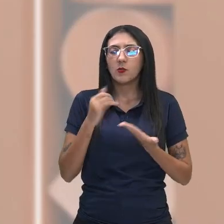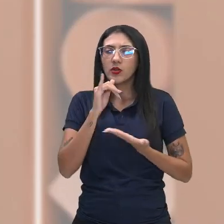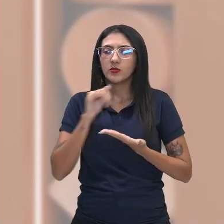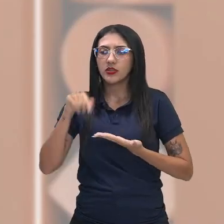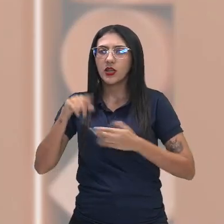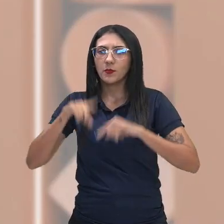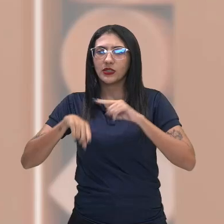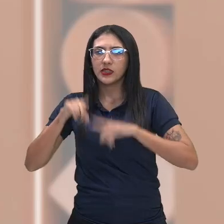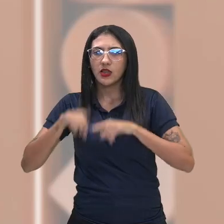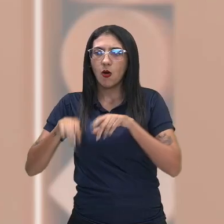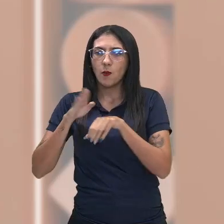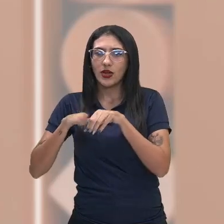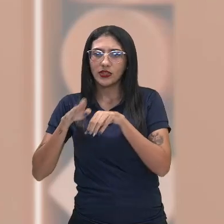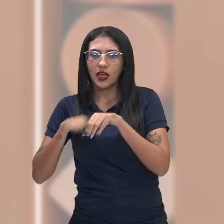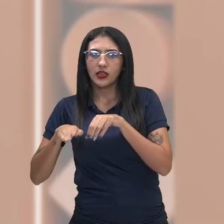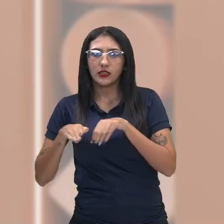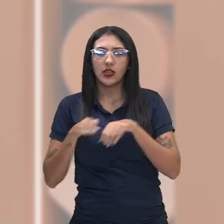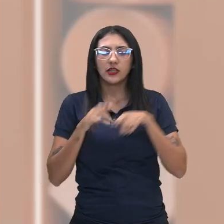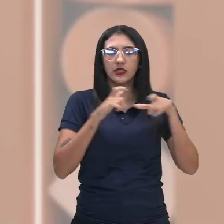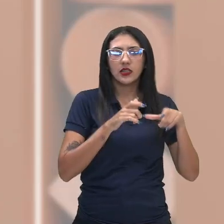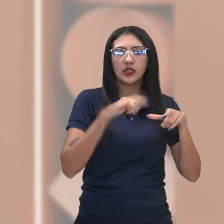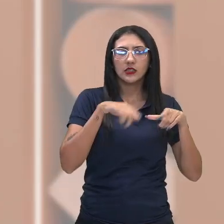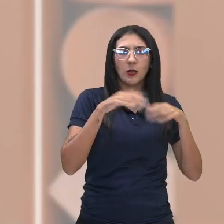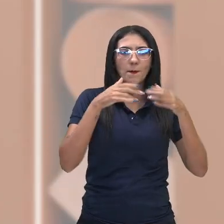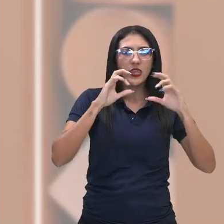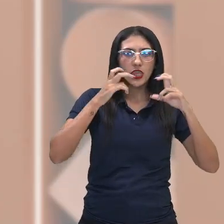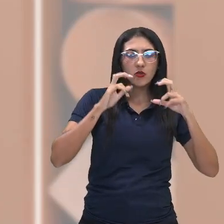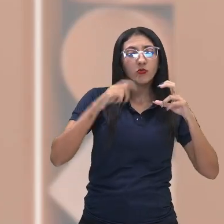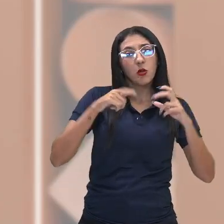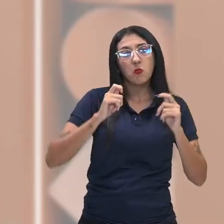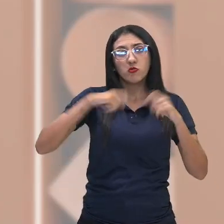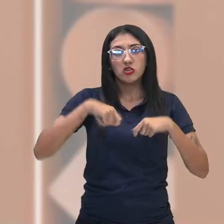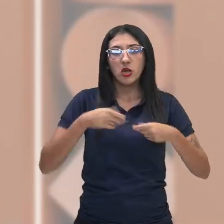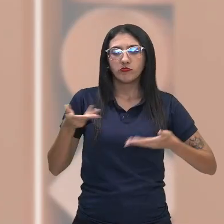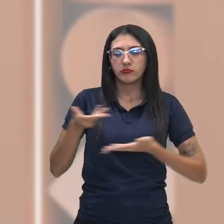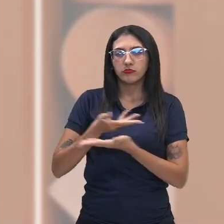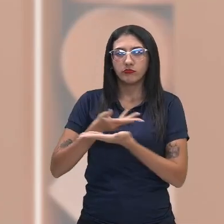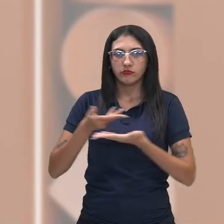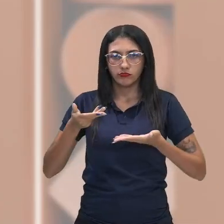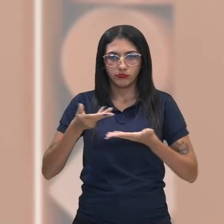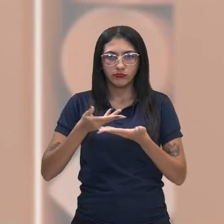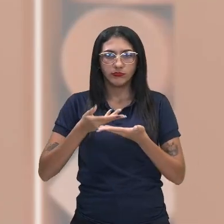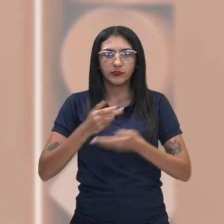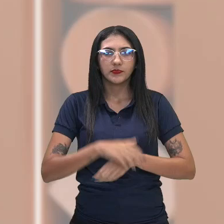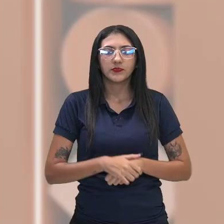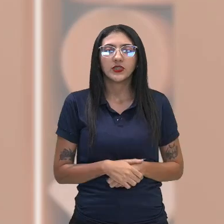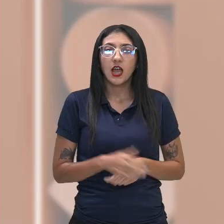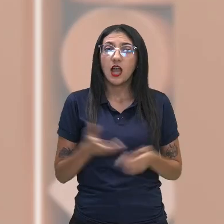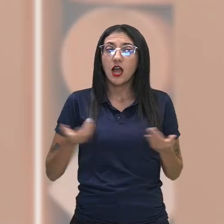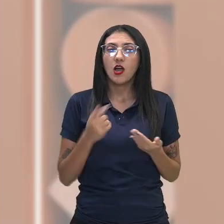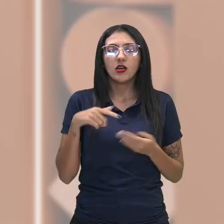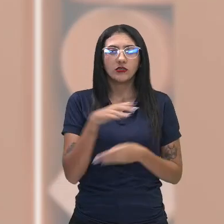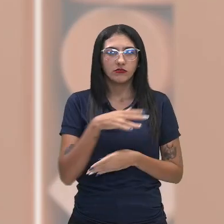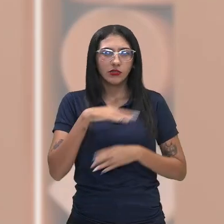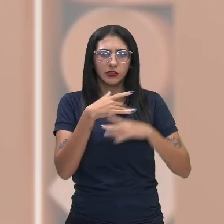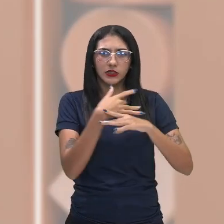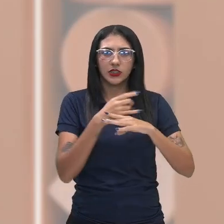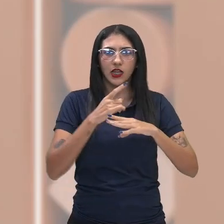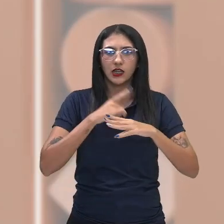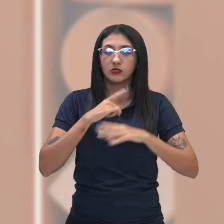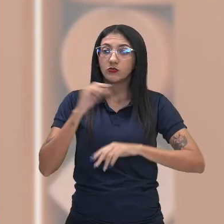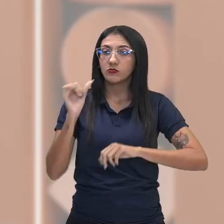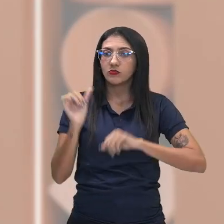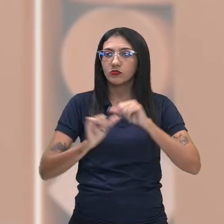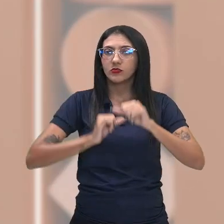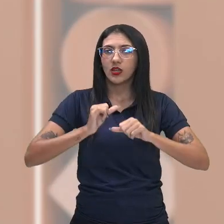produzia batata, eles podiam trocar produtos entre si. Então, agora as cidades terão uma tendência a ganhar um novo fôlego. Mas por